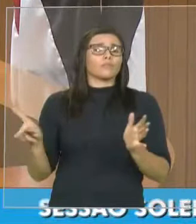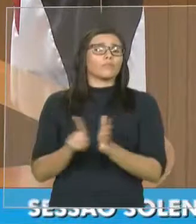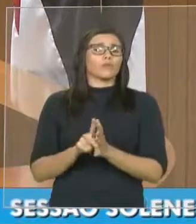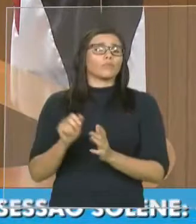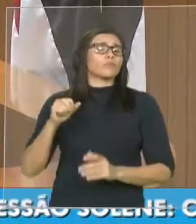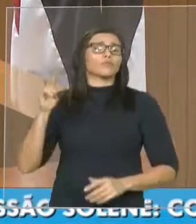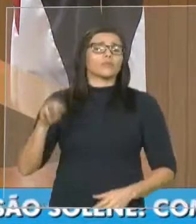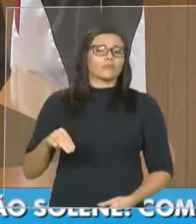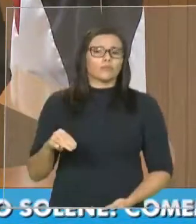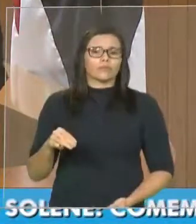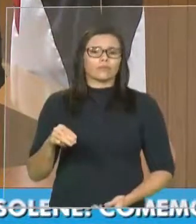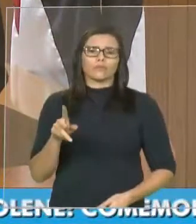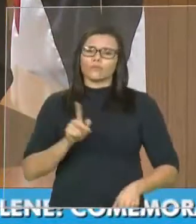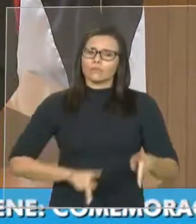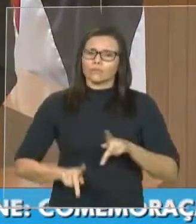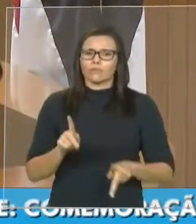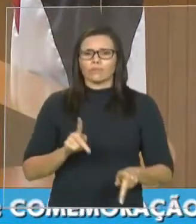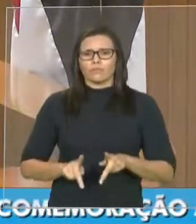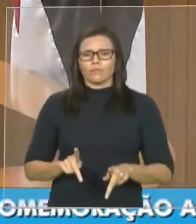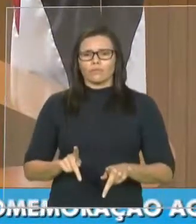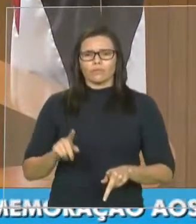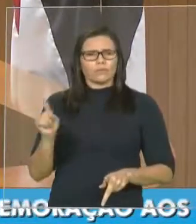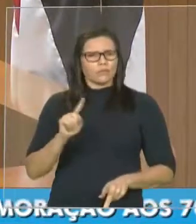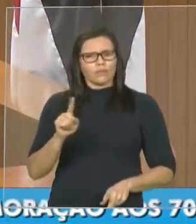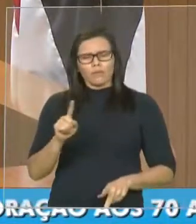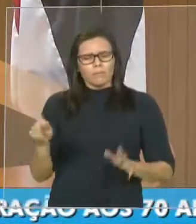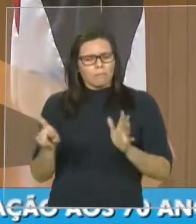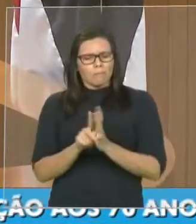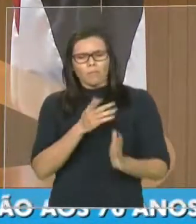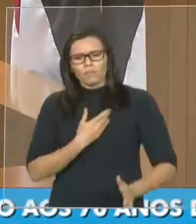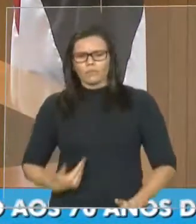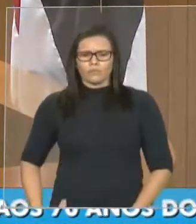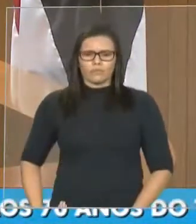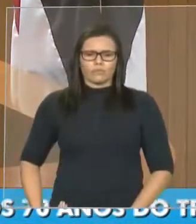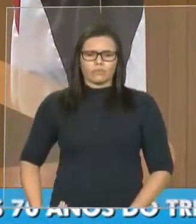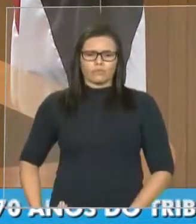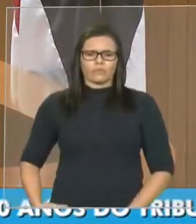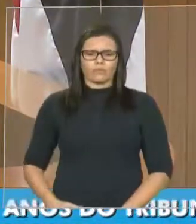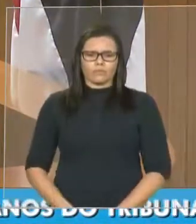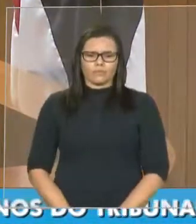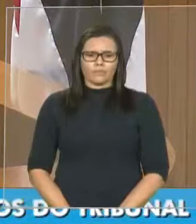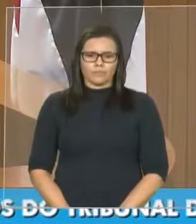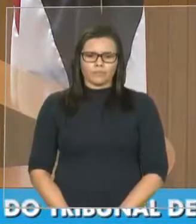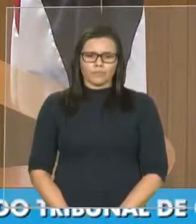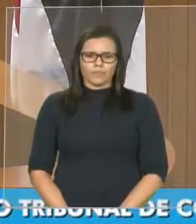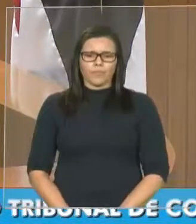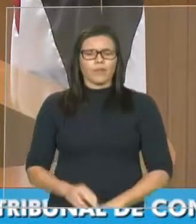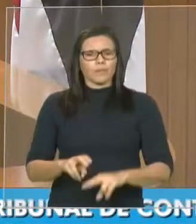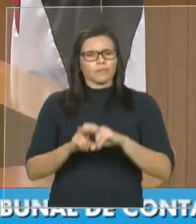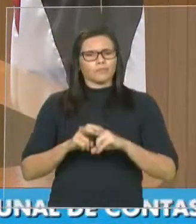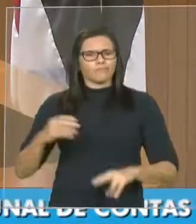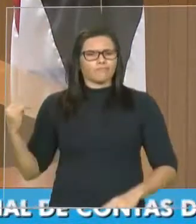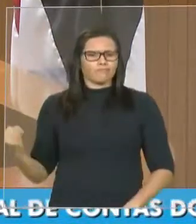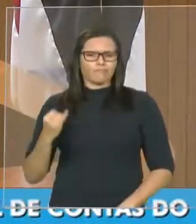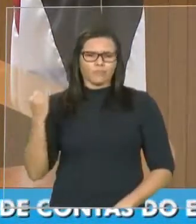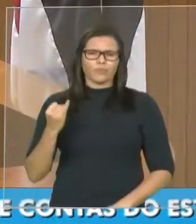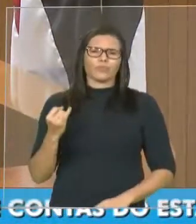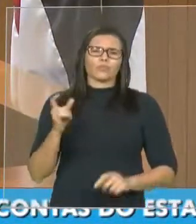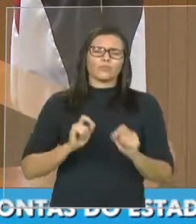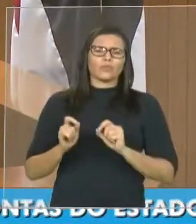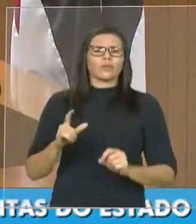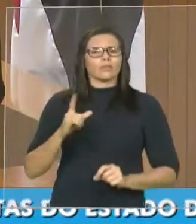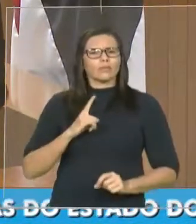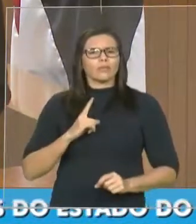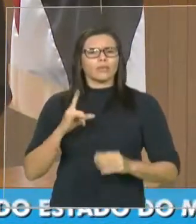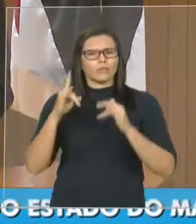né? Os órgãos de controle como um todo, e a gente sempre destaca a importância que há uma rede de controle no Estado do Maranhão.